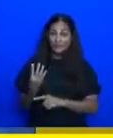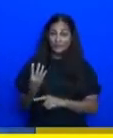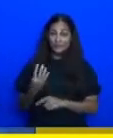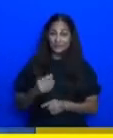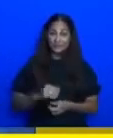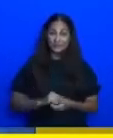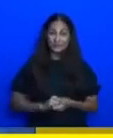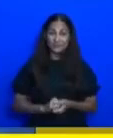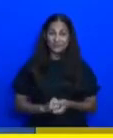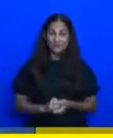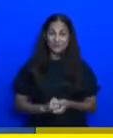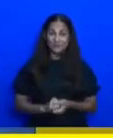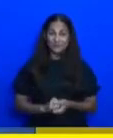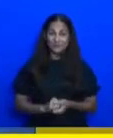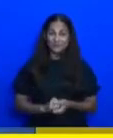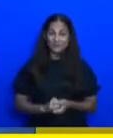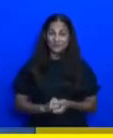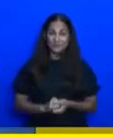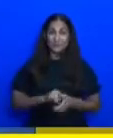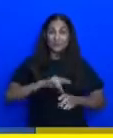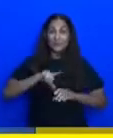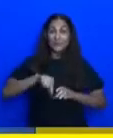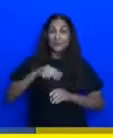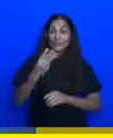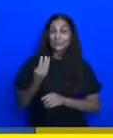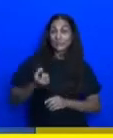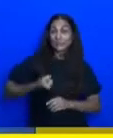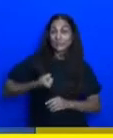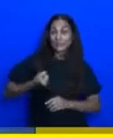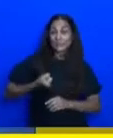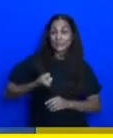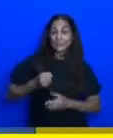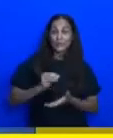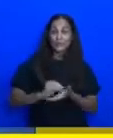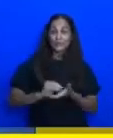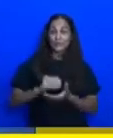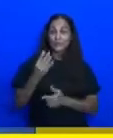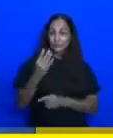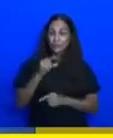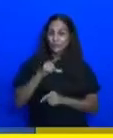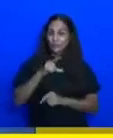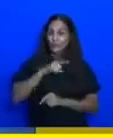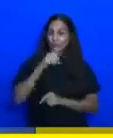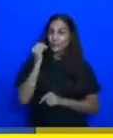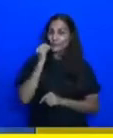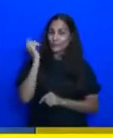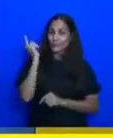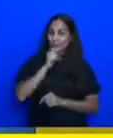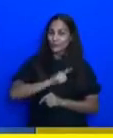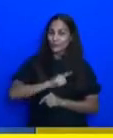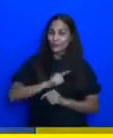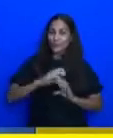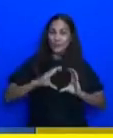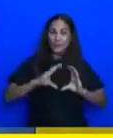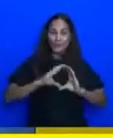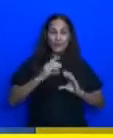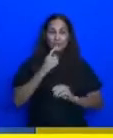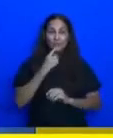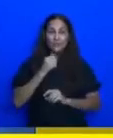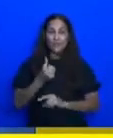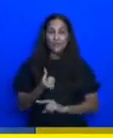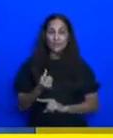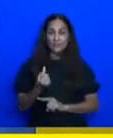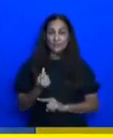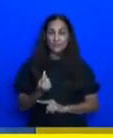54. Marrom número 54. Foram sorteados três números. Faltam quatro. Você ainda tem chances. Bola